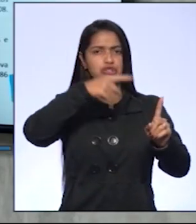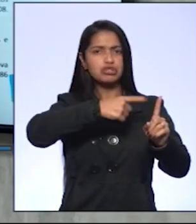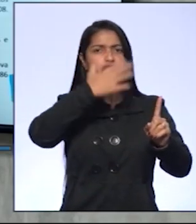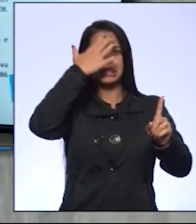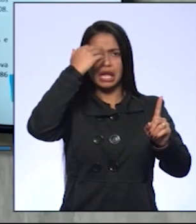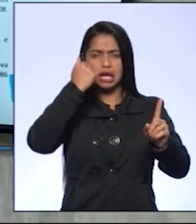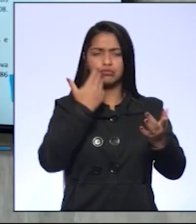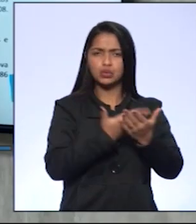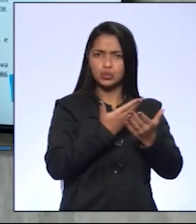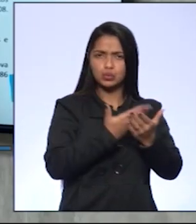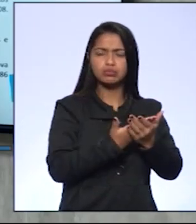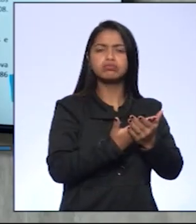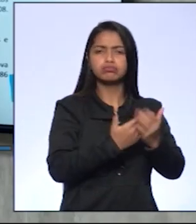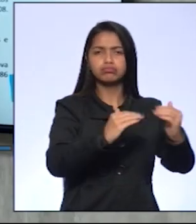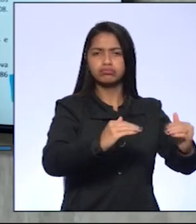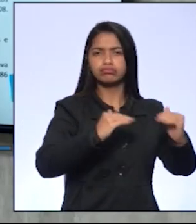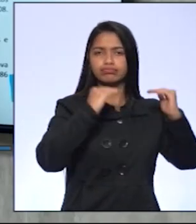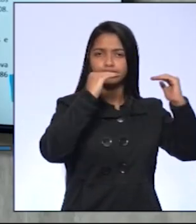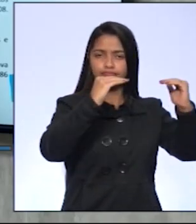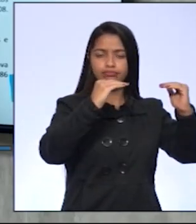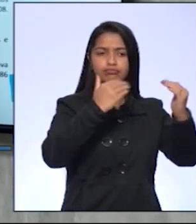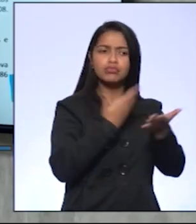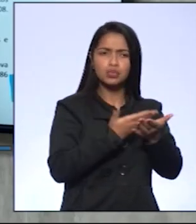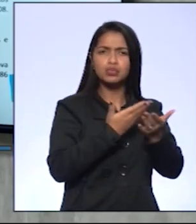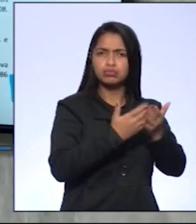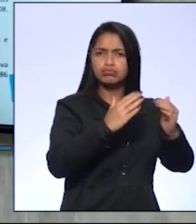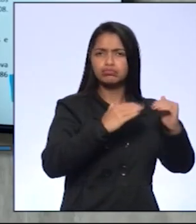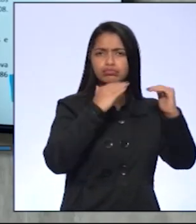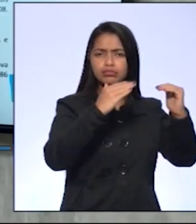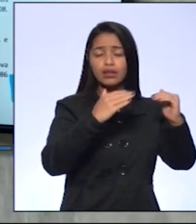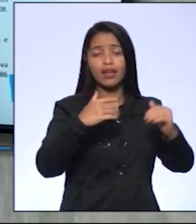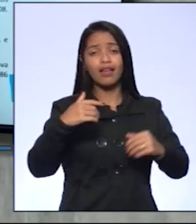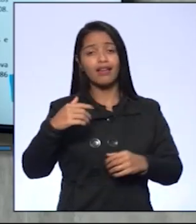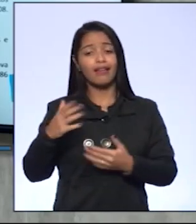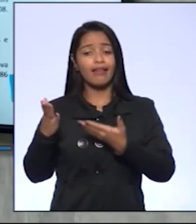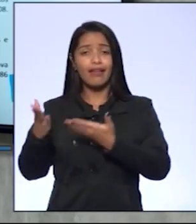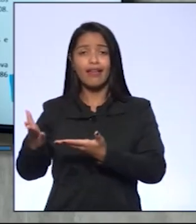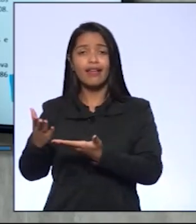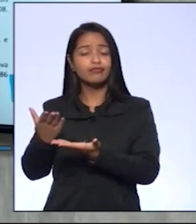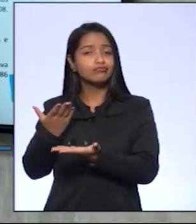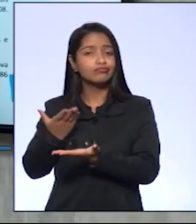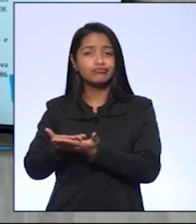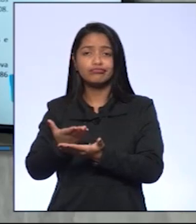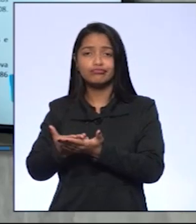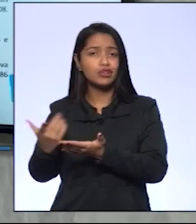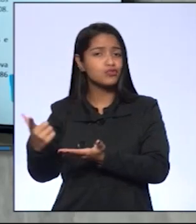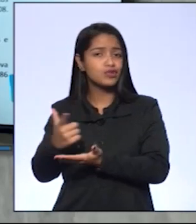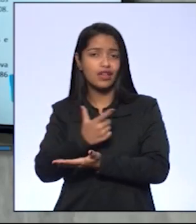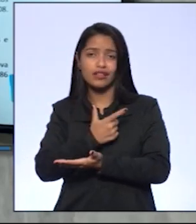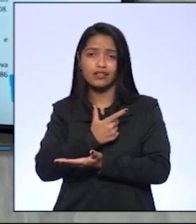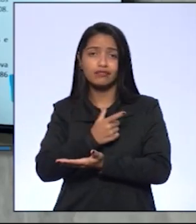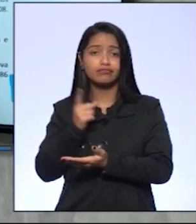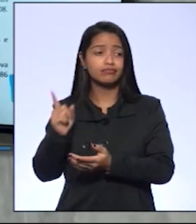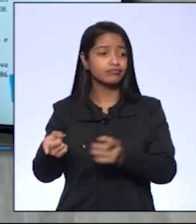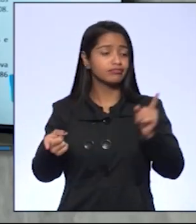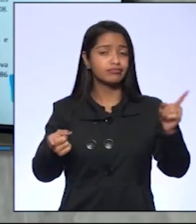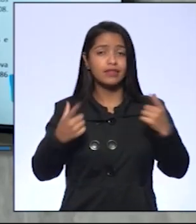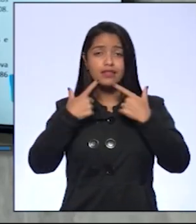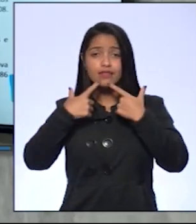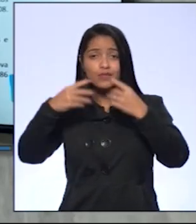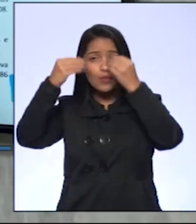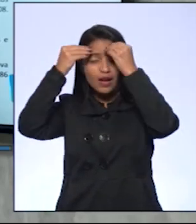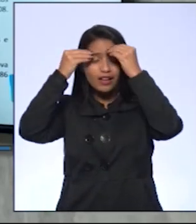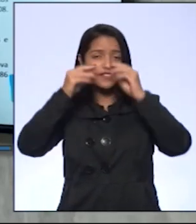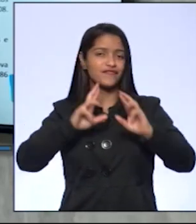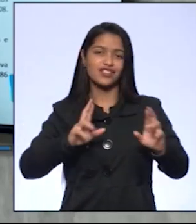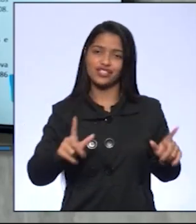seja, escolarizado, eu prefiro assim, um sujeito escolarizado numa região e outra região, eles apresentam linguagens diferentes,